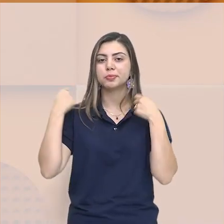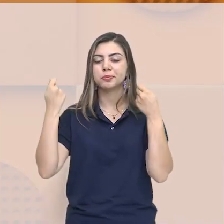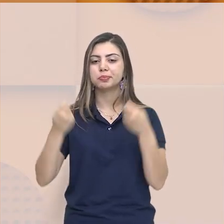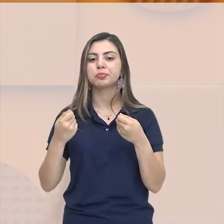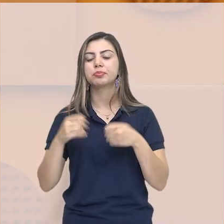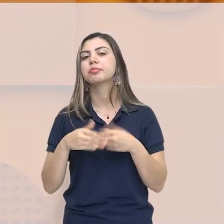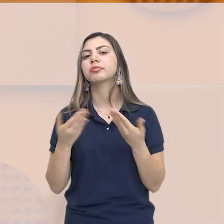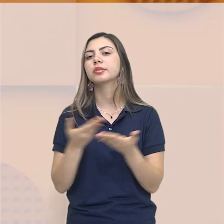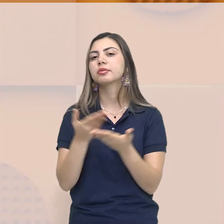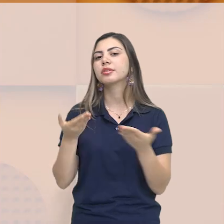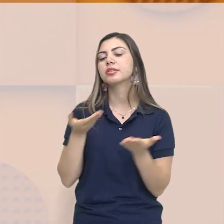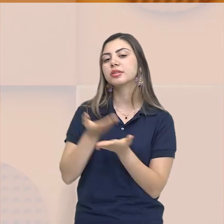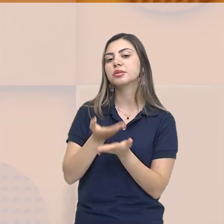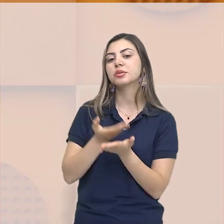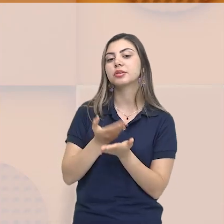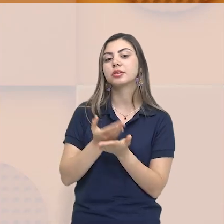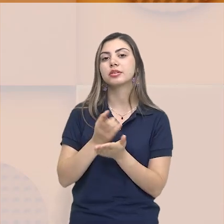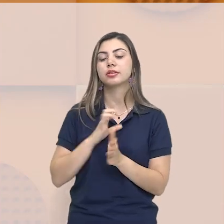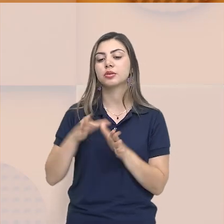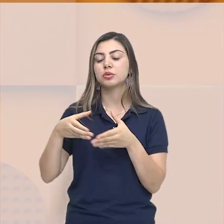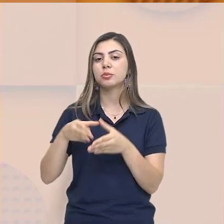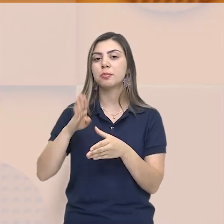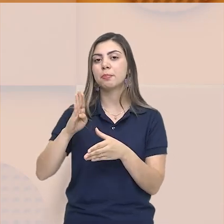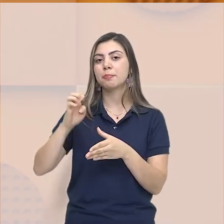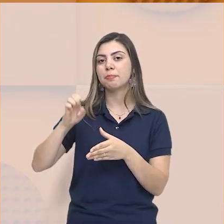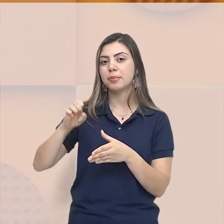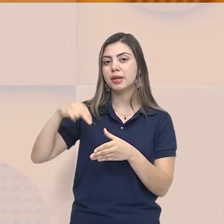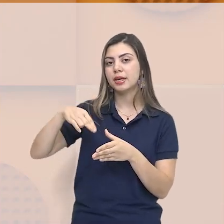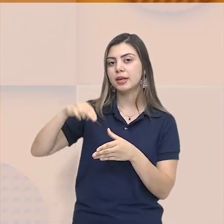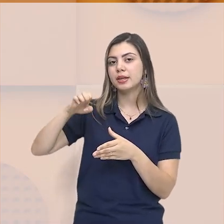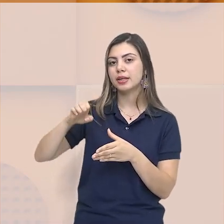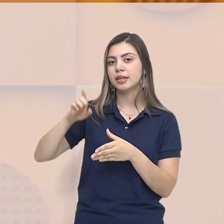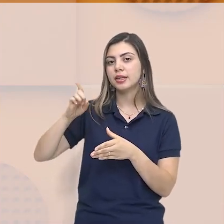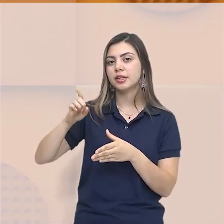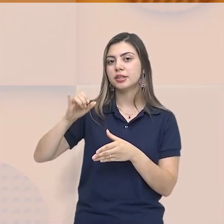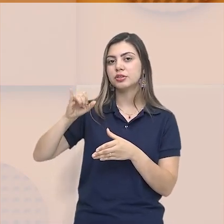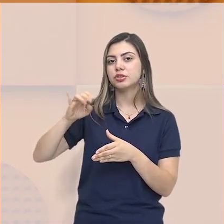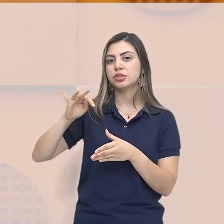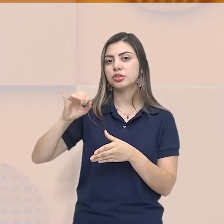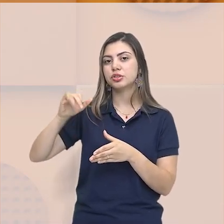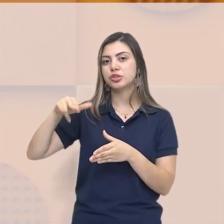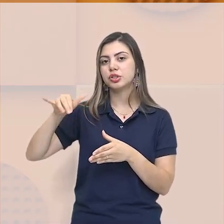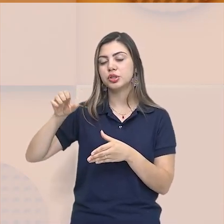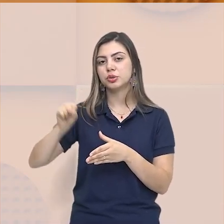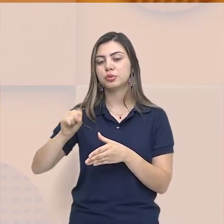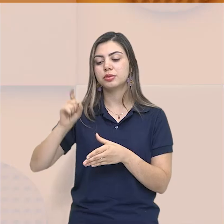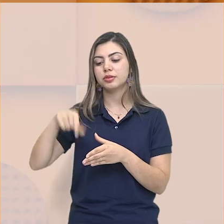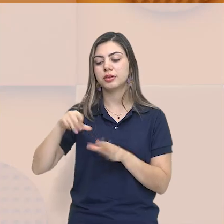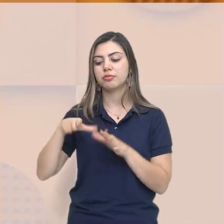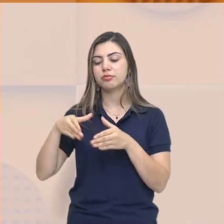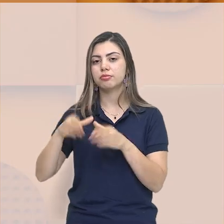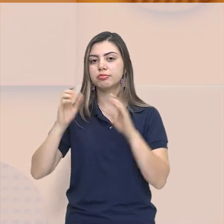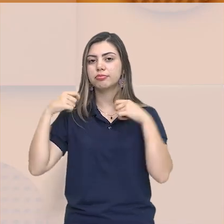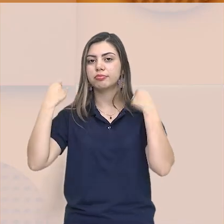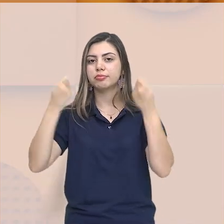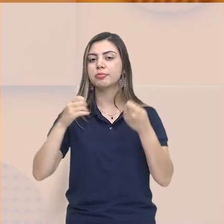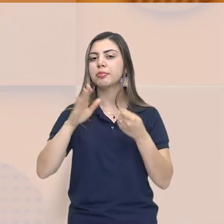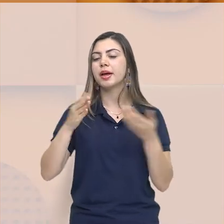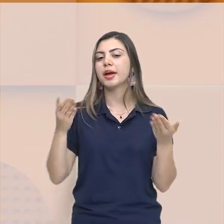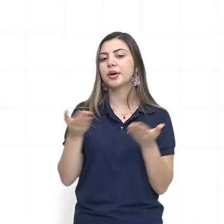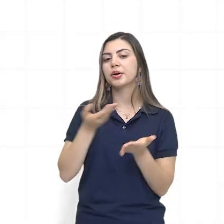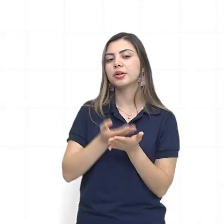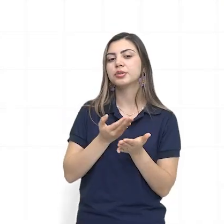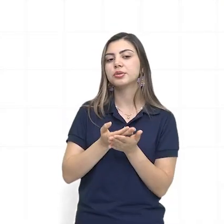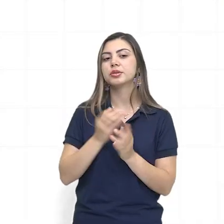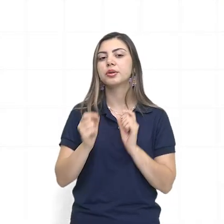vocês puderam observar então a ordem dos beneditinos, que é então uma ordem ligada aos monastérios. Então agora vamos trabalhar